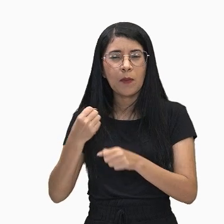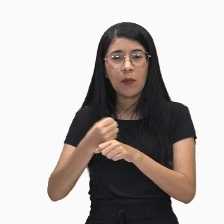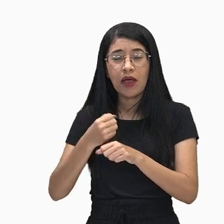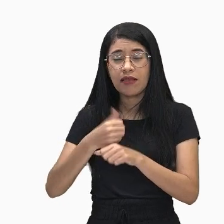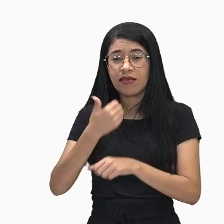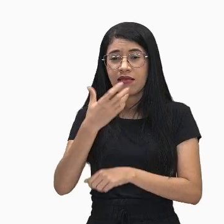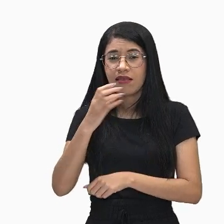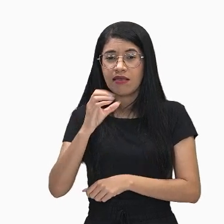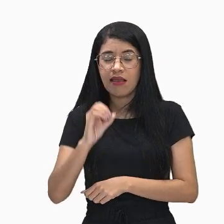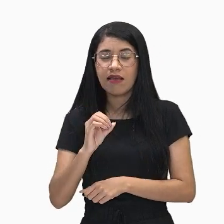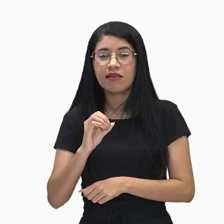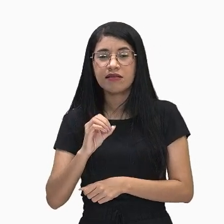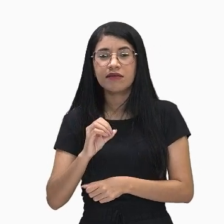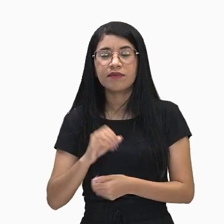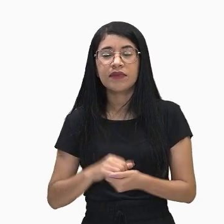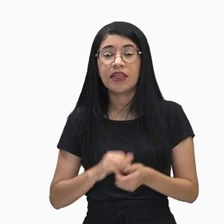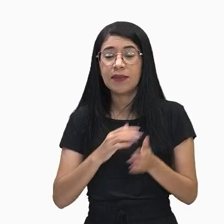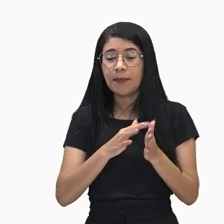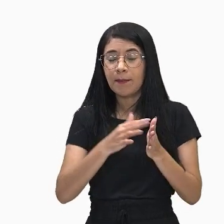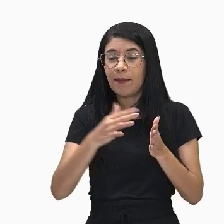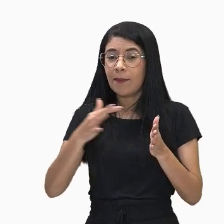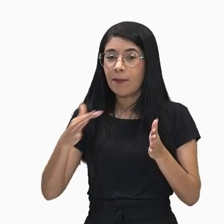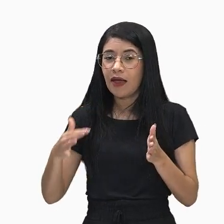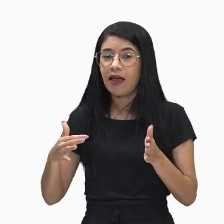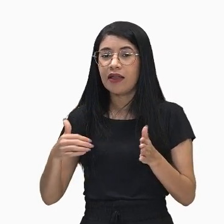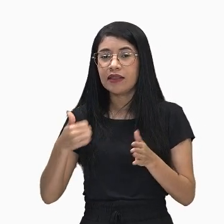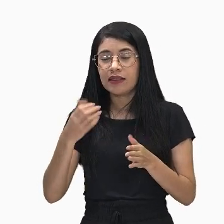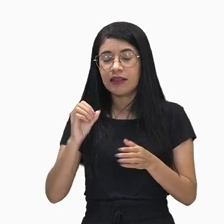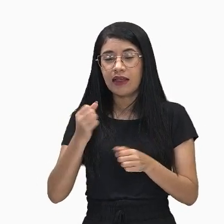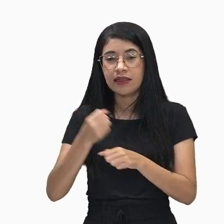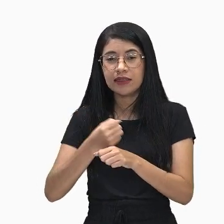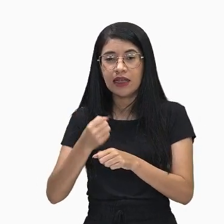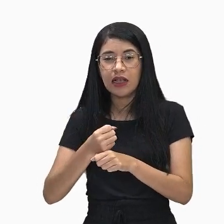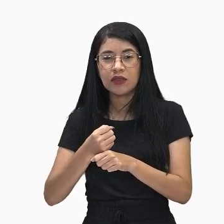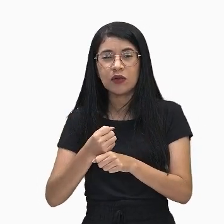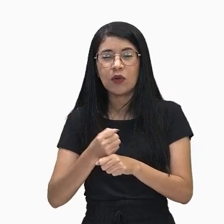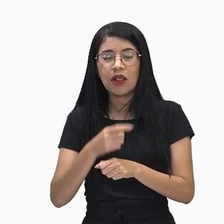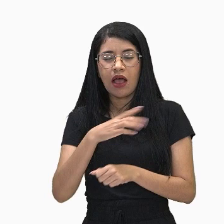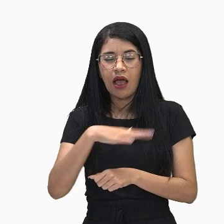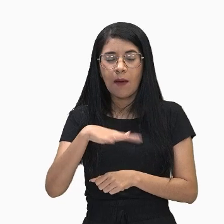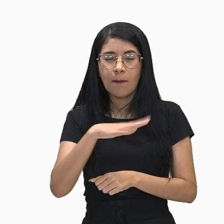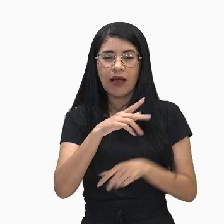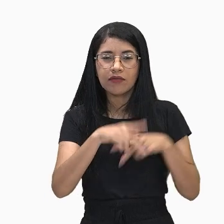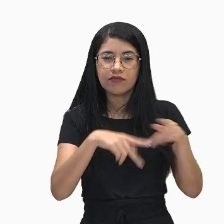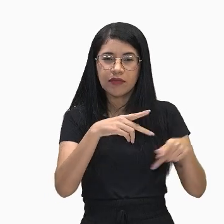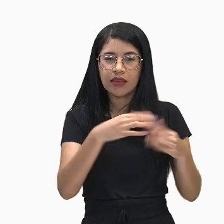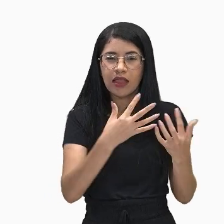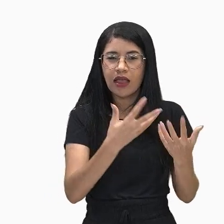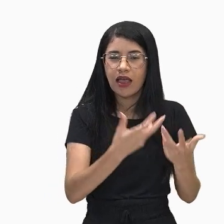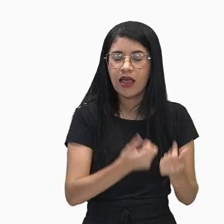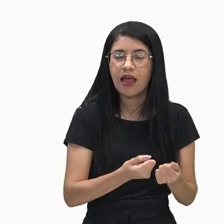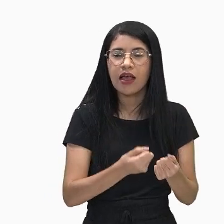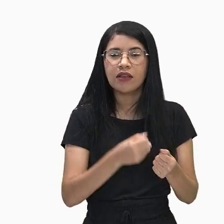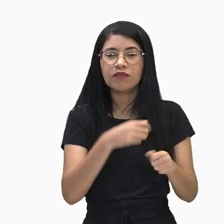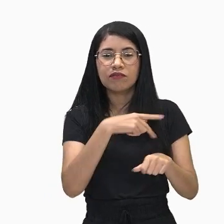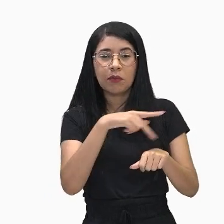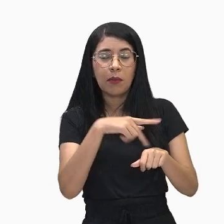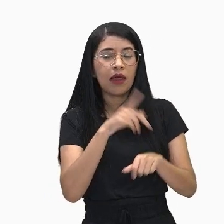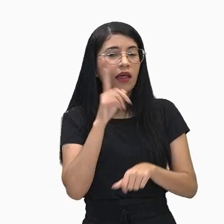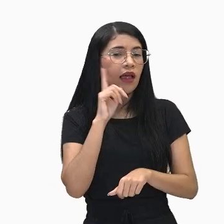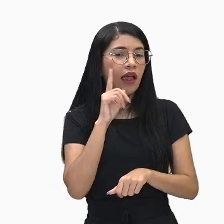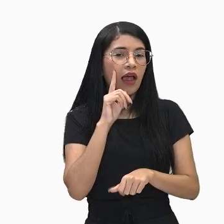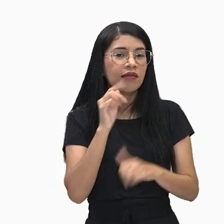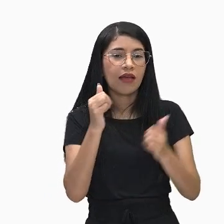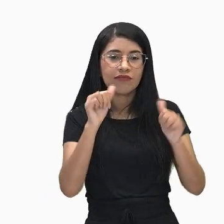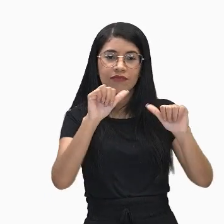de 10 anos. Vocês estão vendo aqui que essa guerra ela não foi lenta e localizada e rápida como os